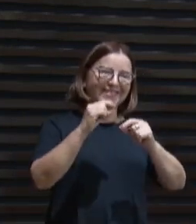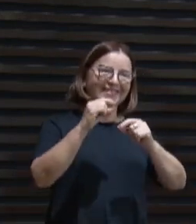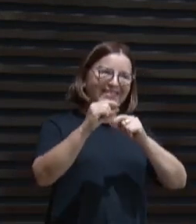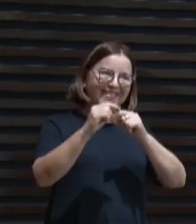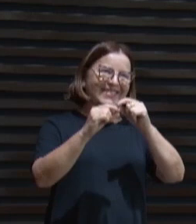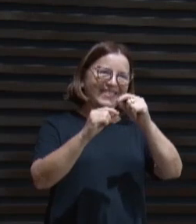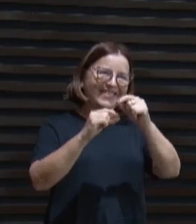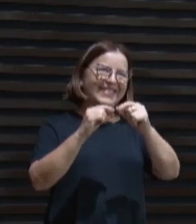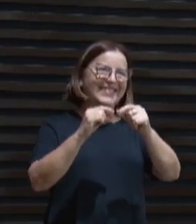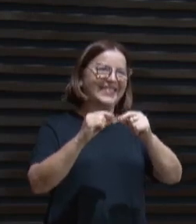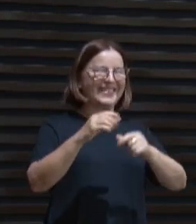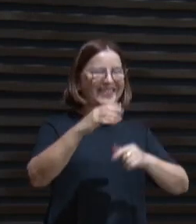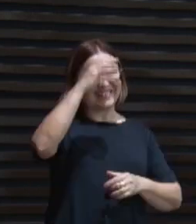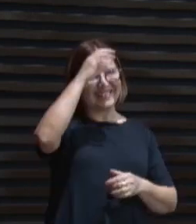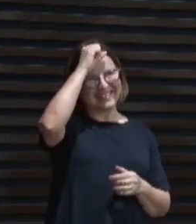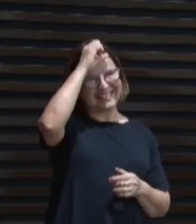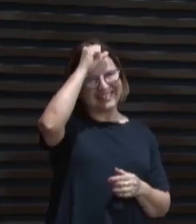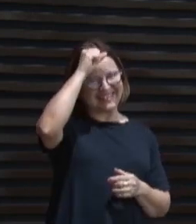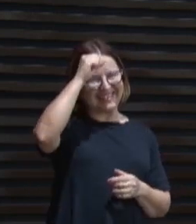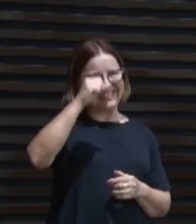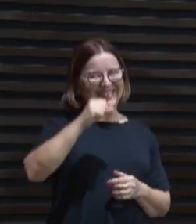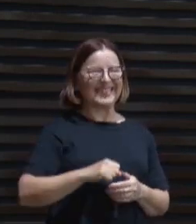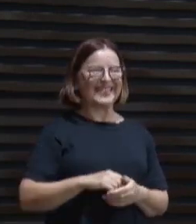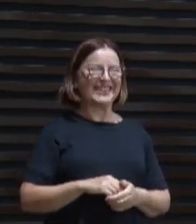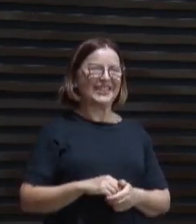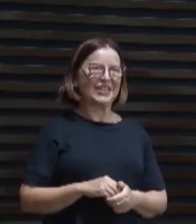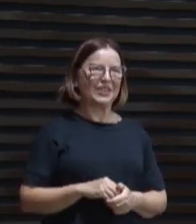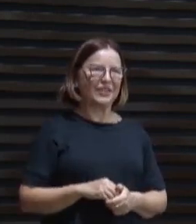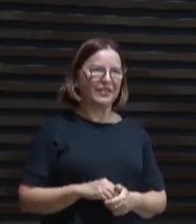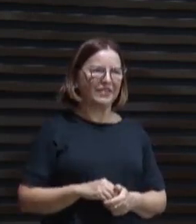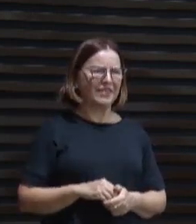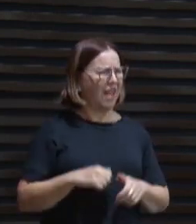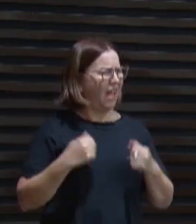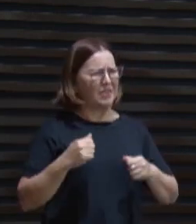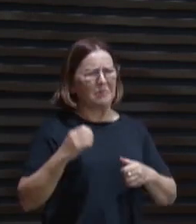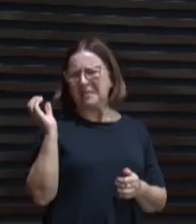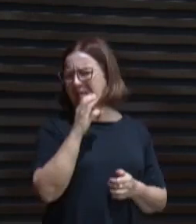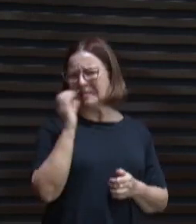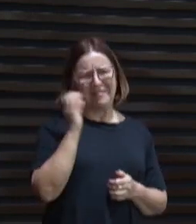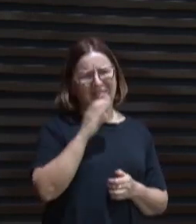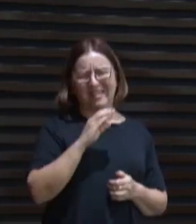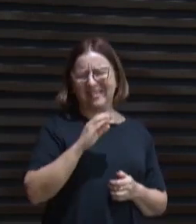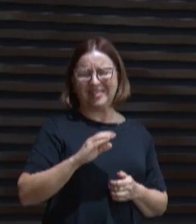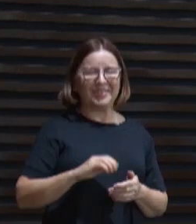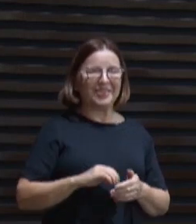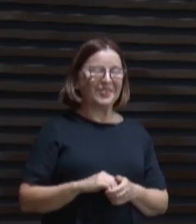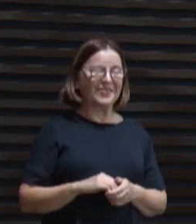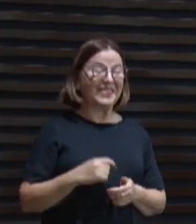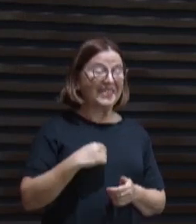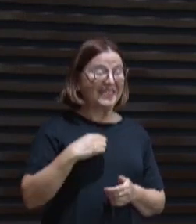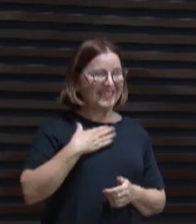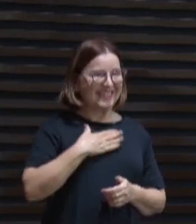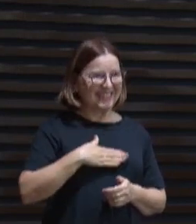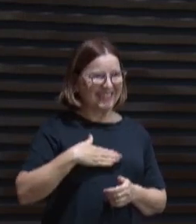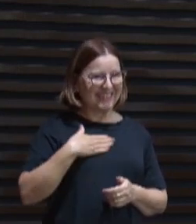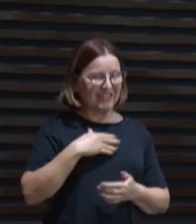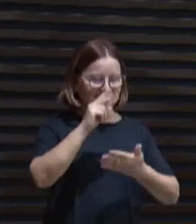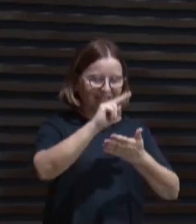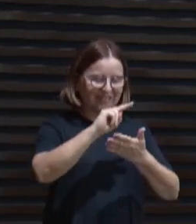longe. A gente vai devagar, depressa. Eu gosto de